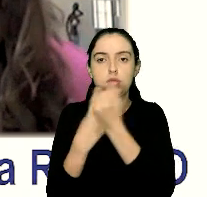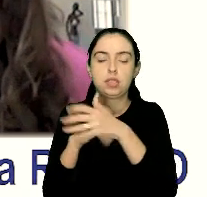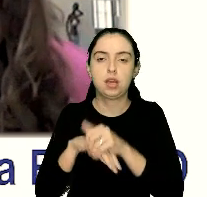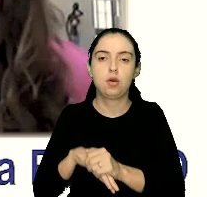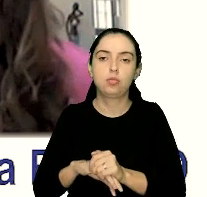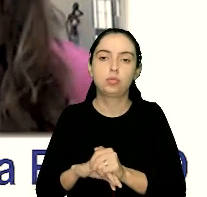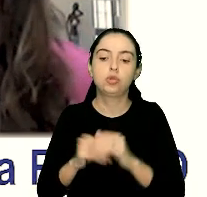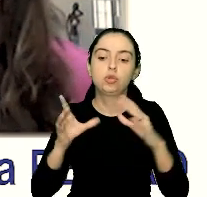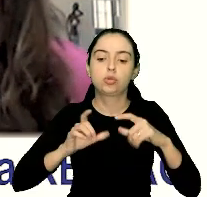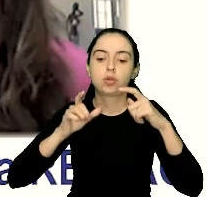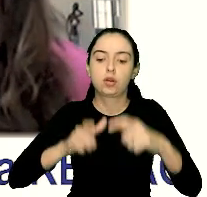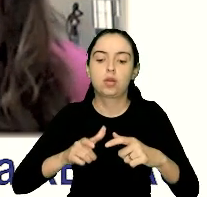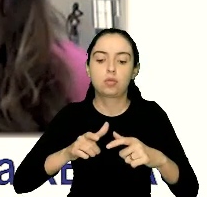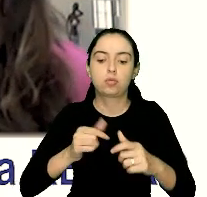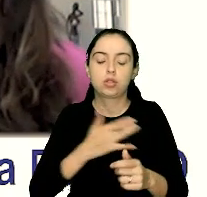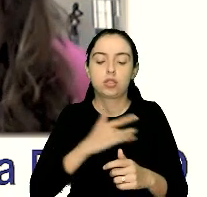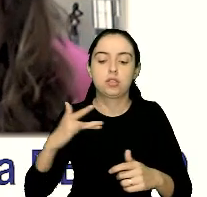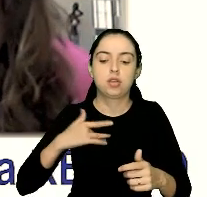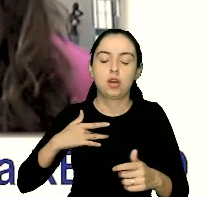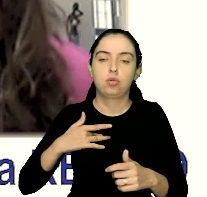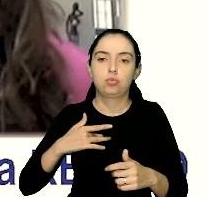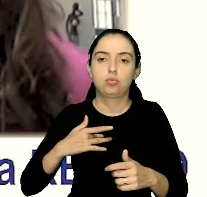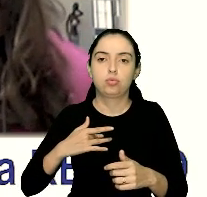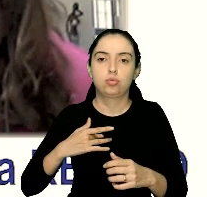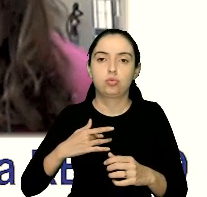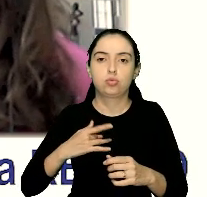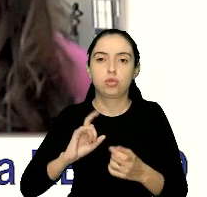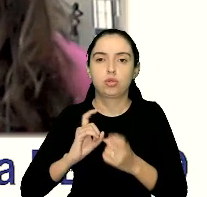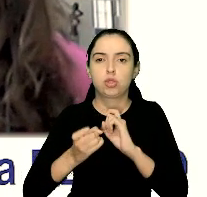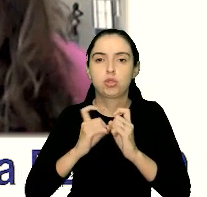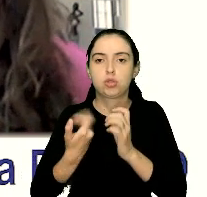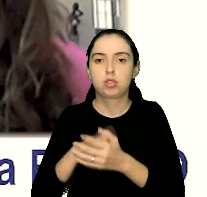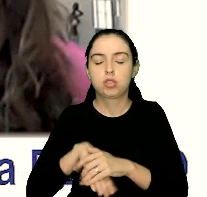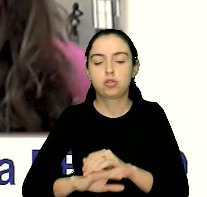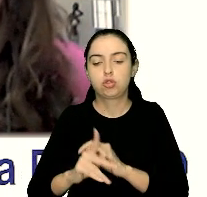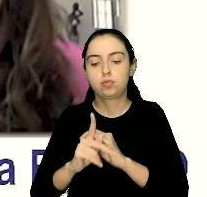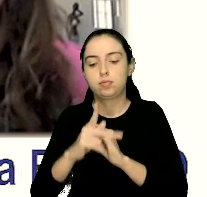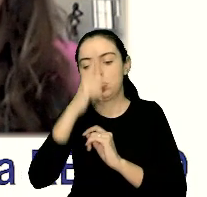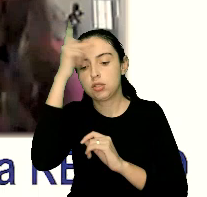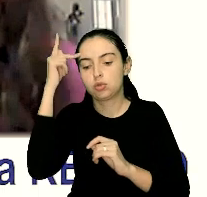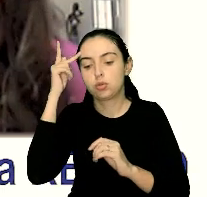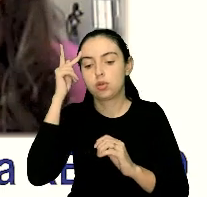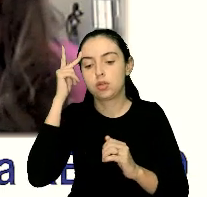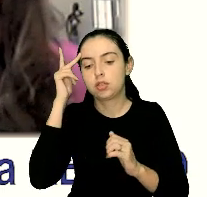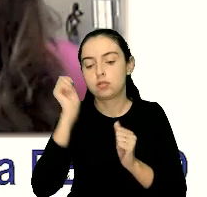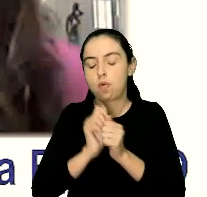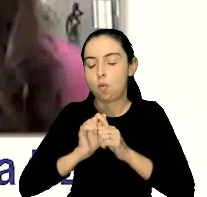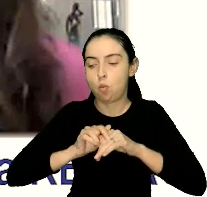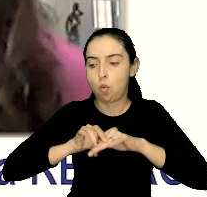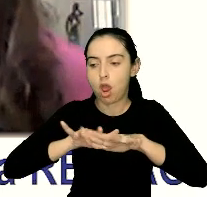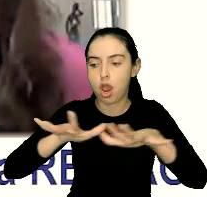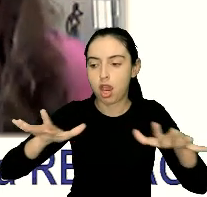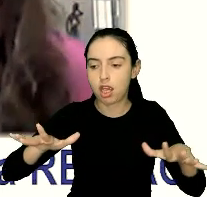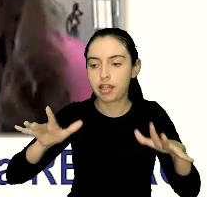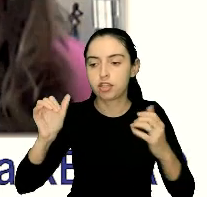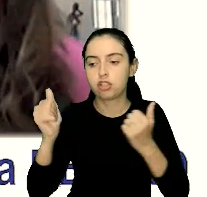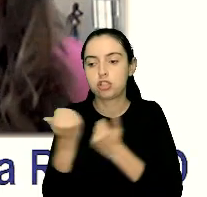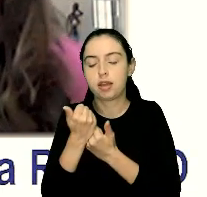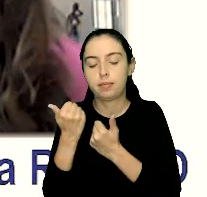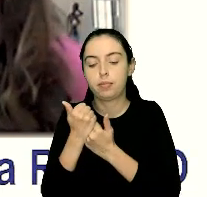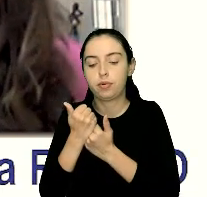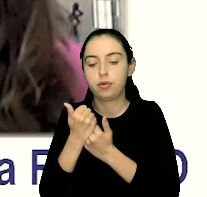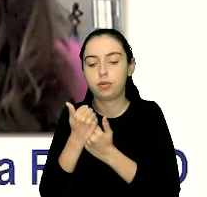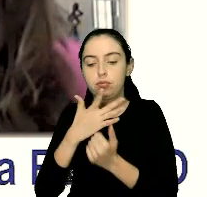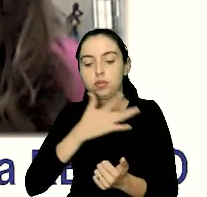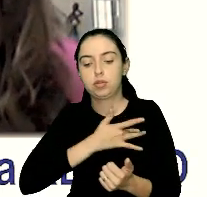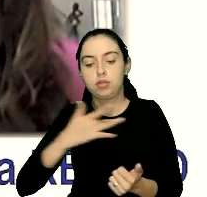e gestão de pessoas, contamos com uma rede de assistência coberta pela operadora de saúde, no